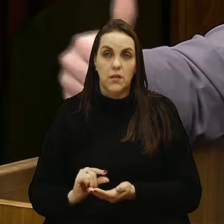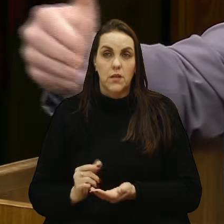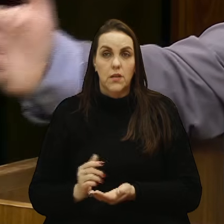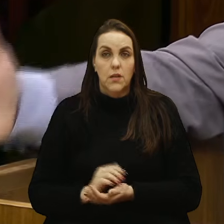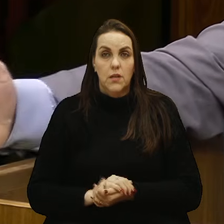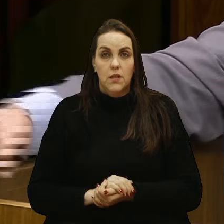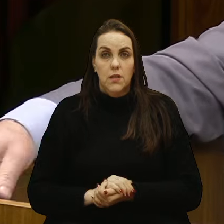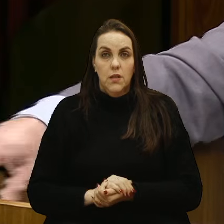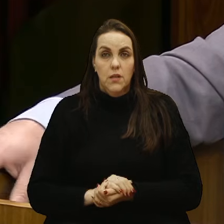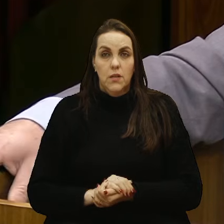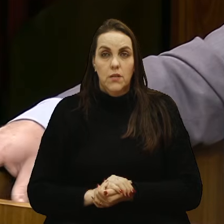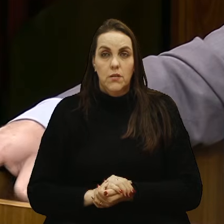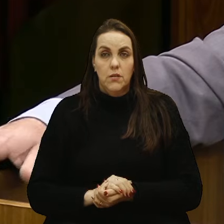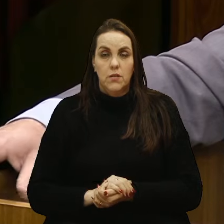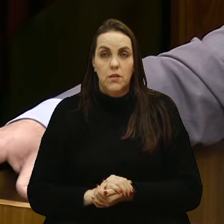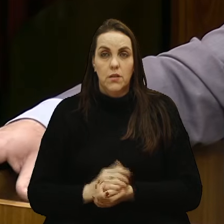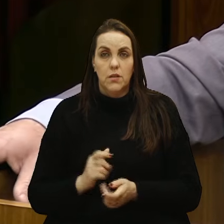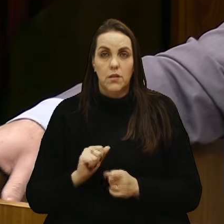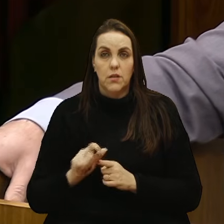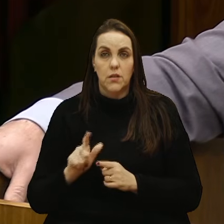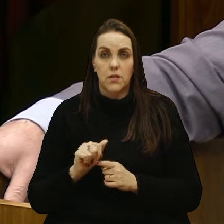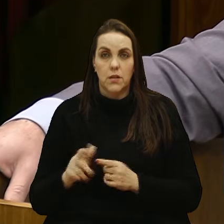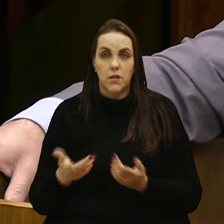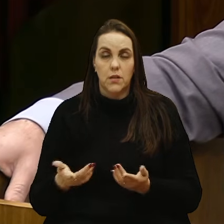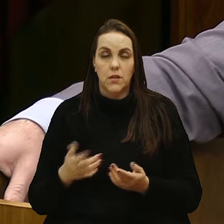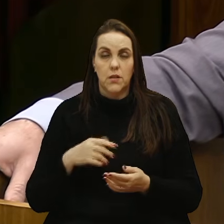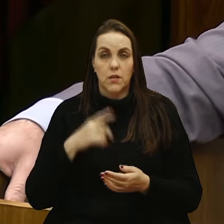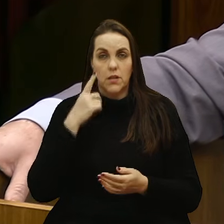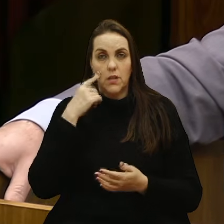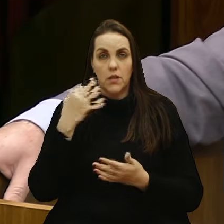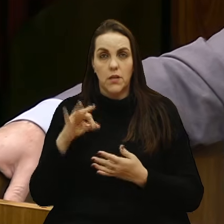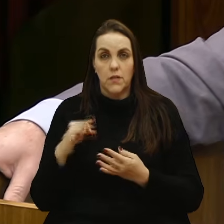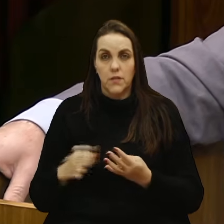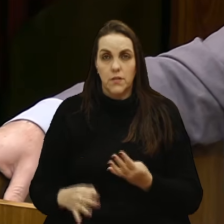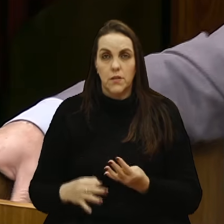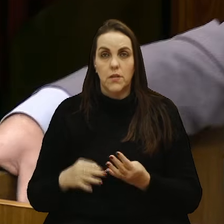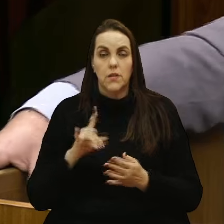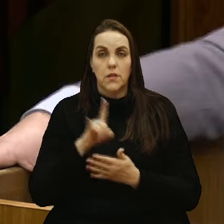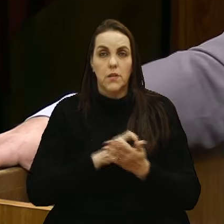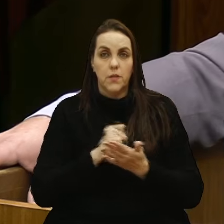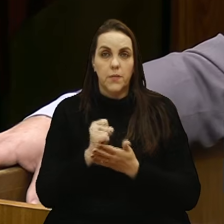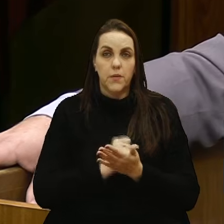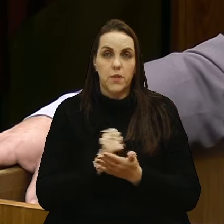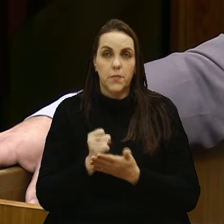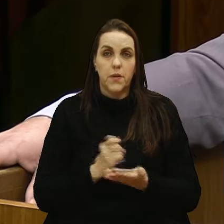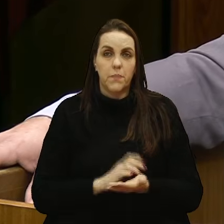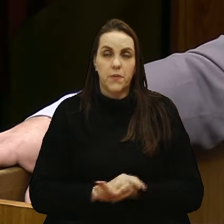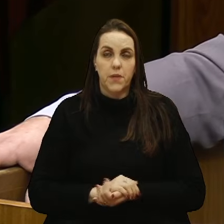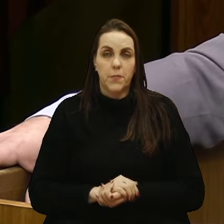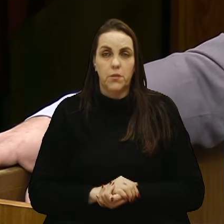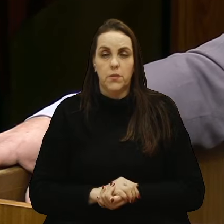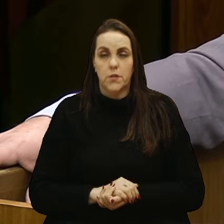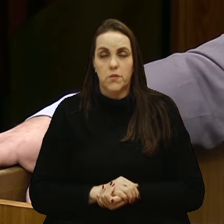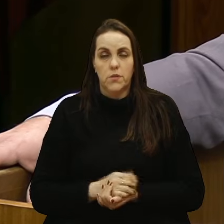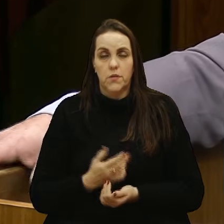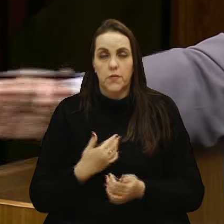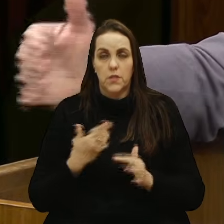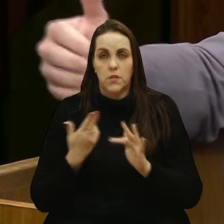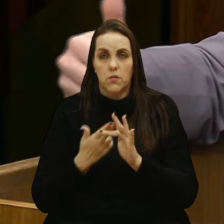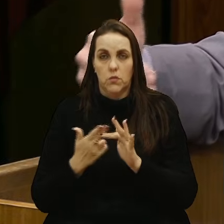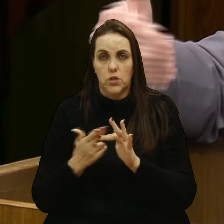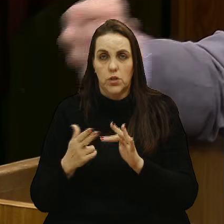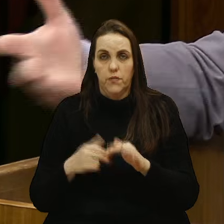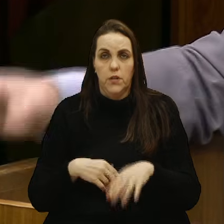de locações, revisando contratos, buscando junto aos nossos fornecedores